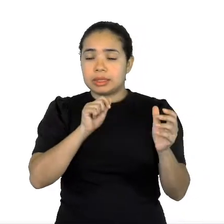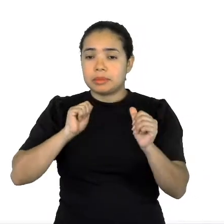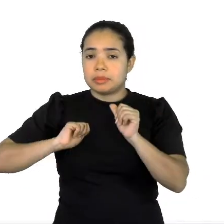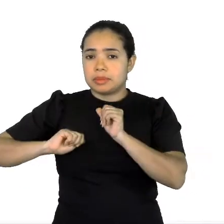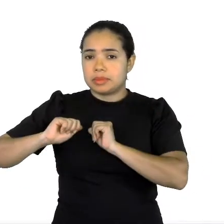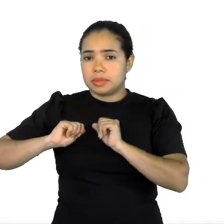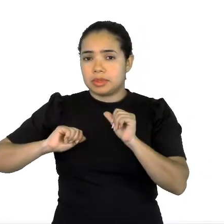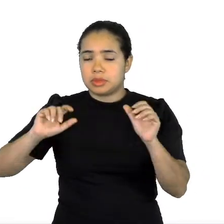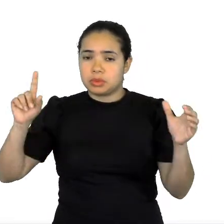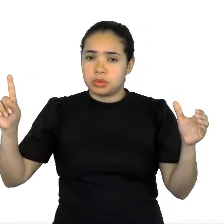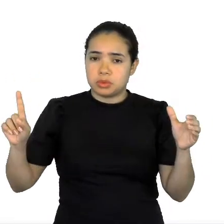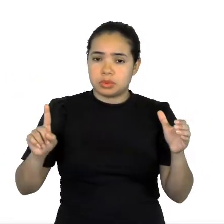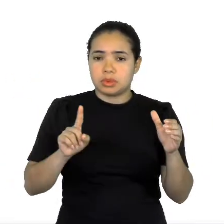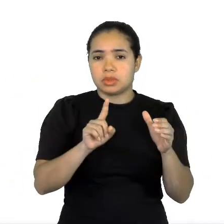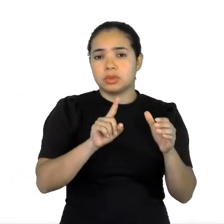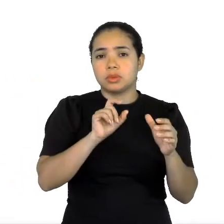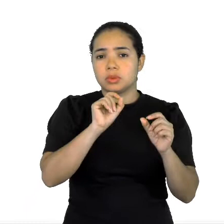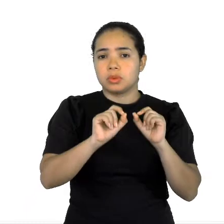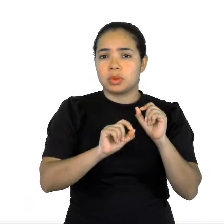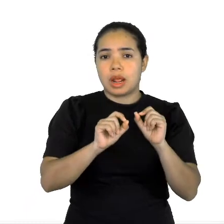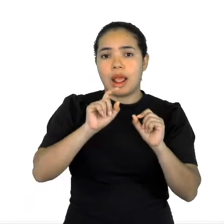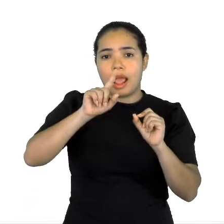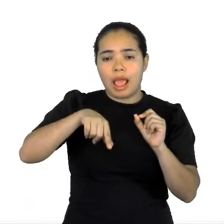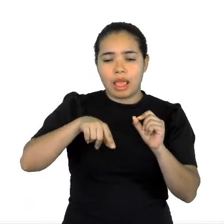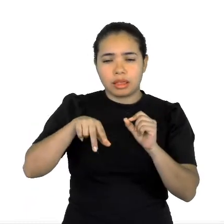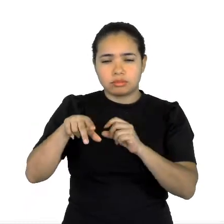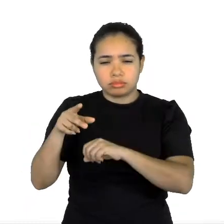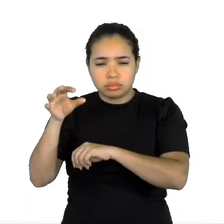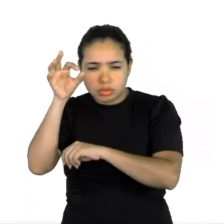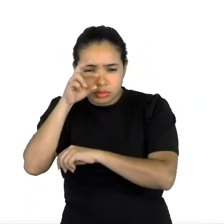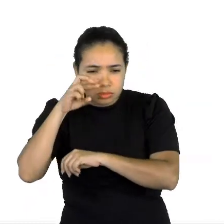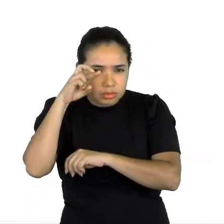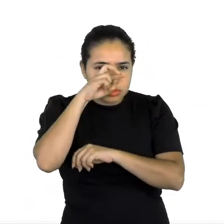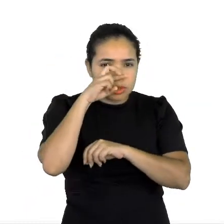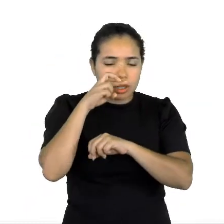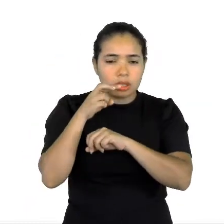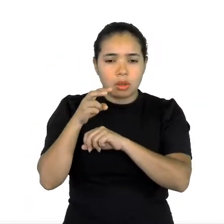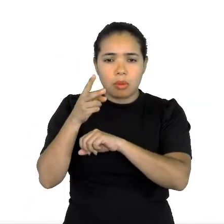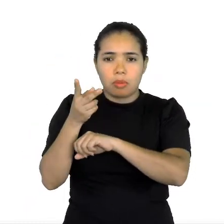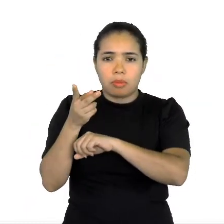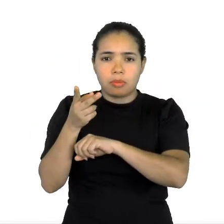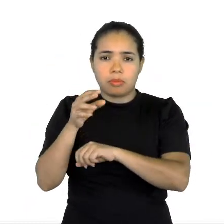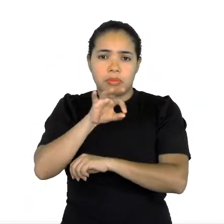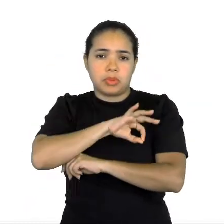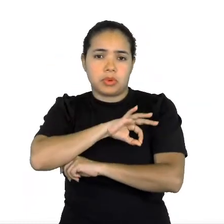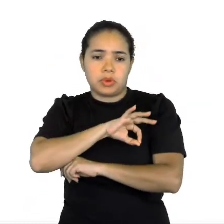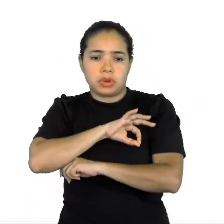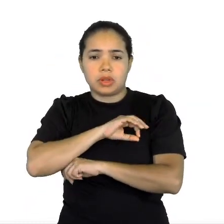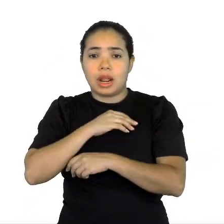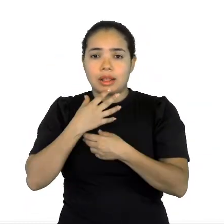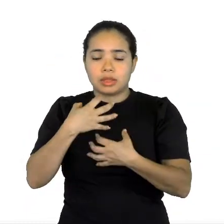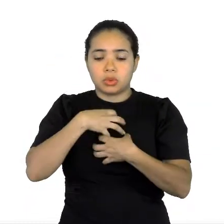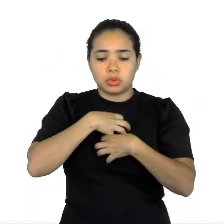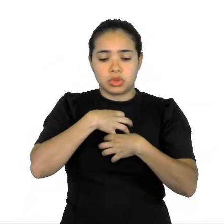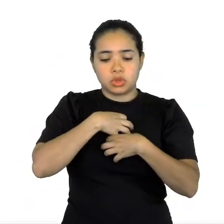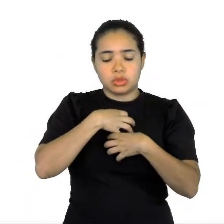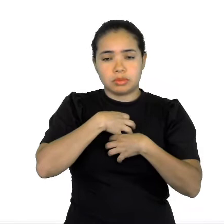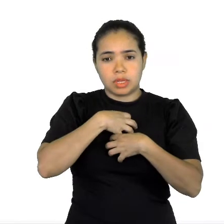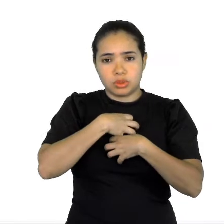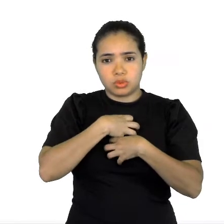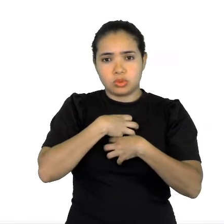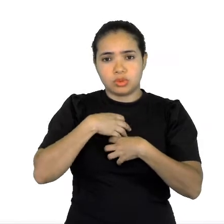completamente em um mistério policial. E com o decorrer da história, deixam seus sentimentos ganharem